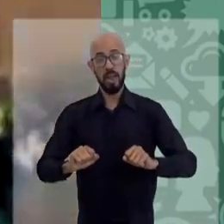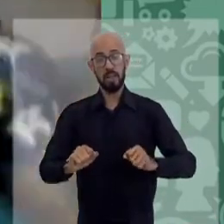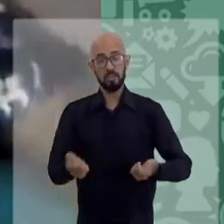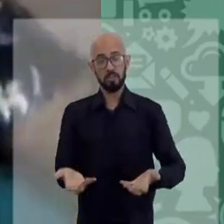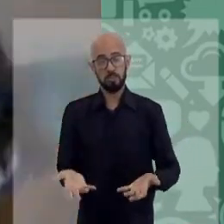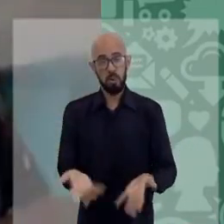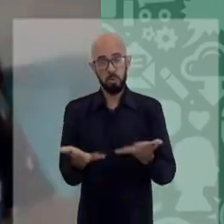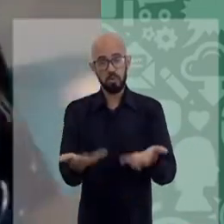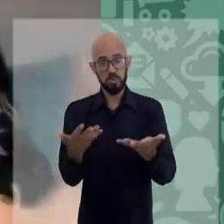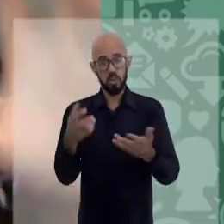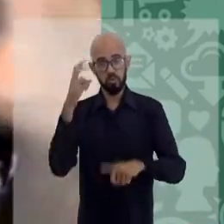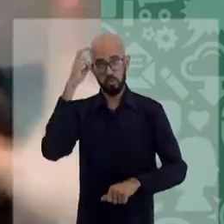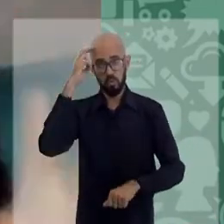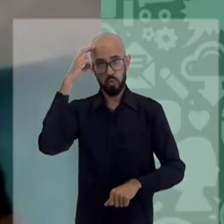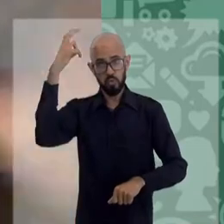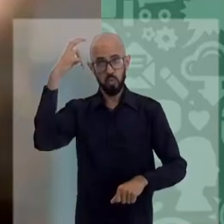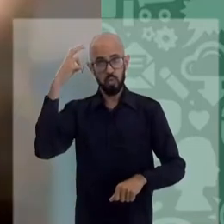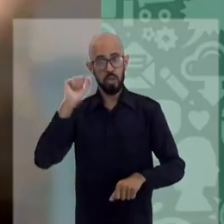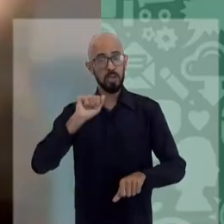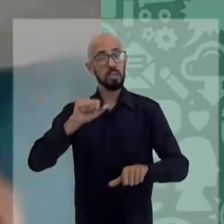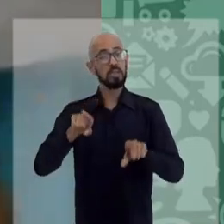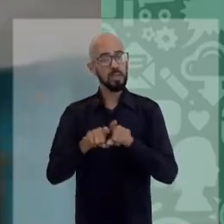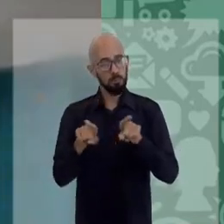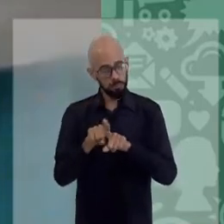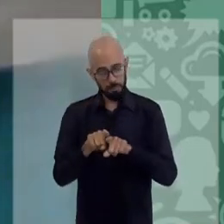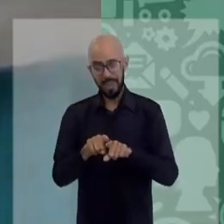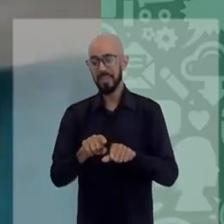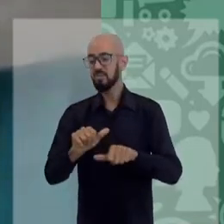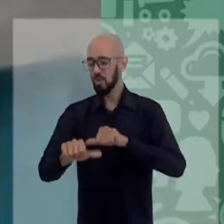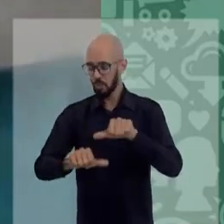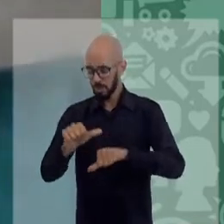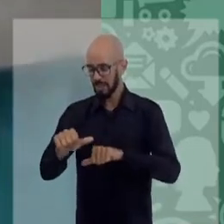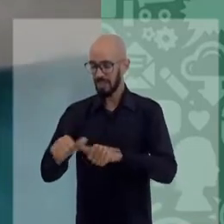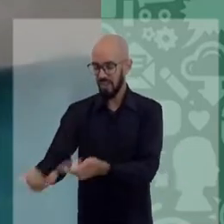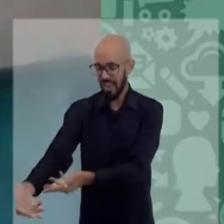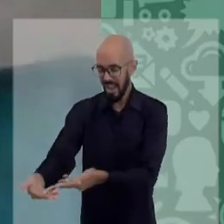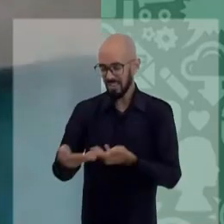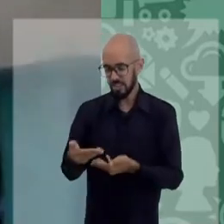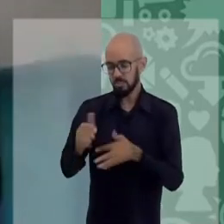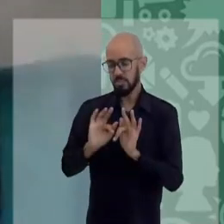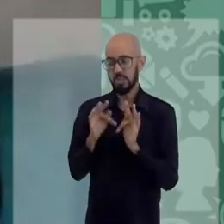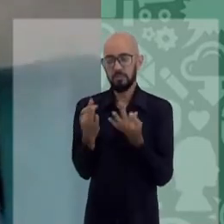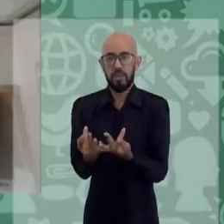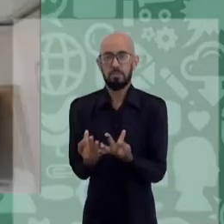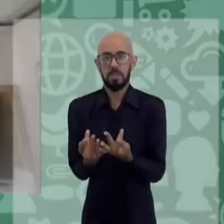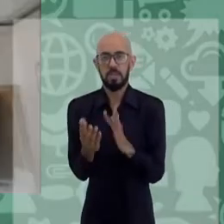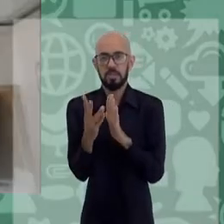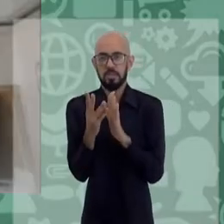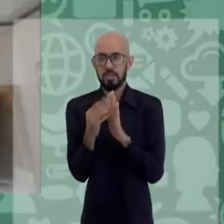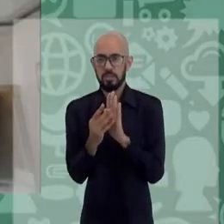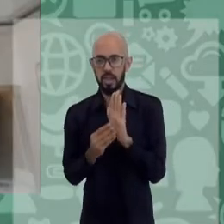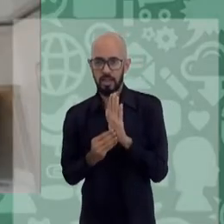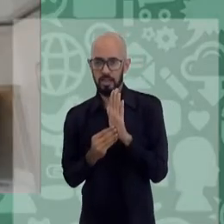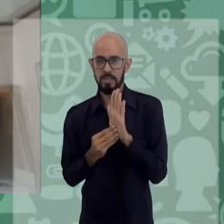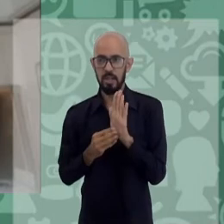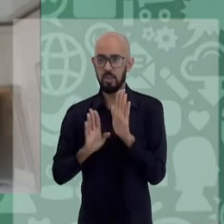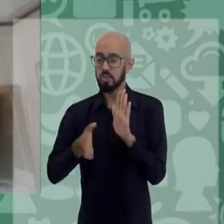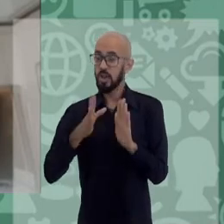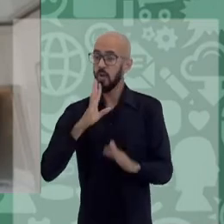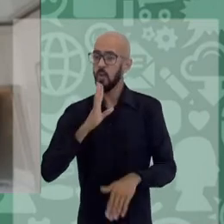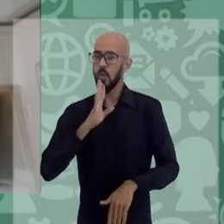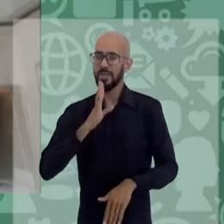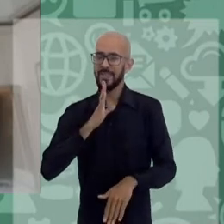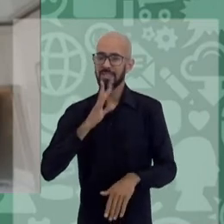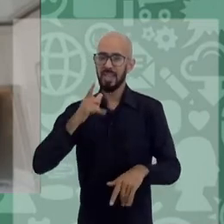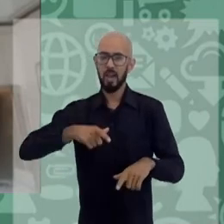de cultura e tudo mais, viraram também espaços de atendimento para essas famílias. Então, eles cadastraram, eles já conheciam,